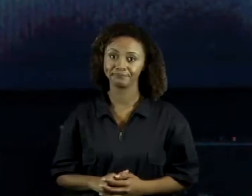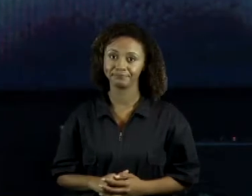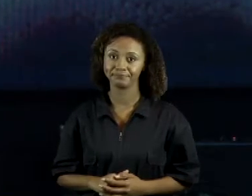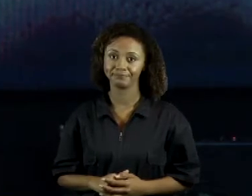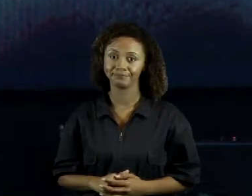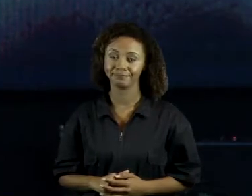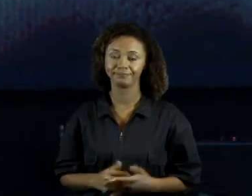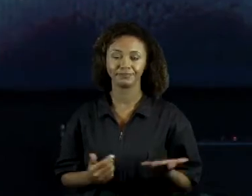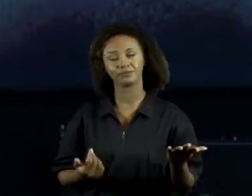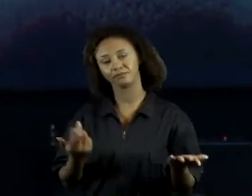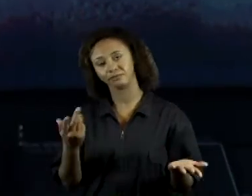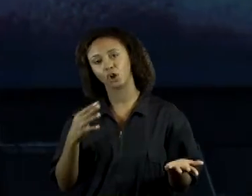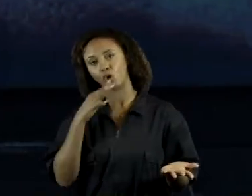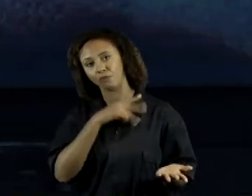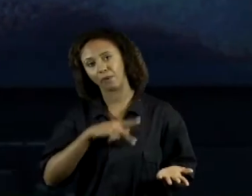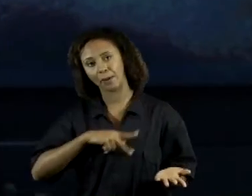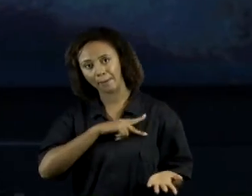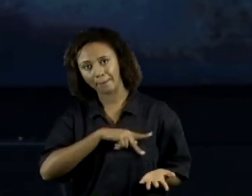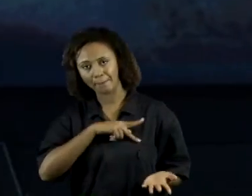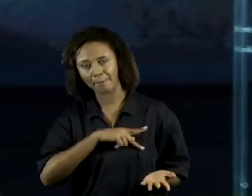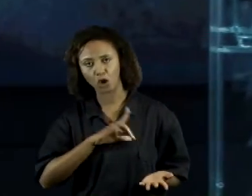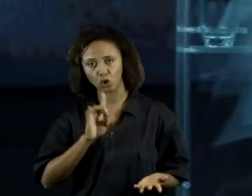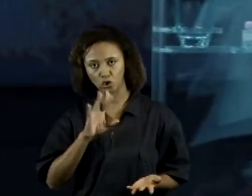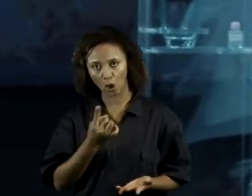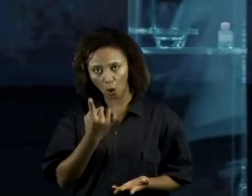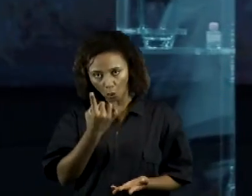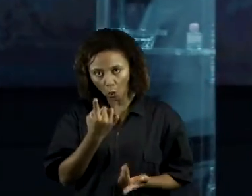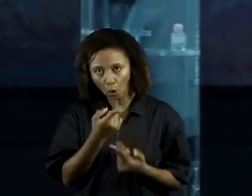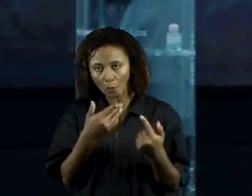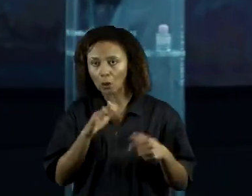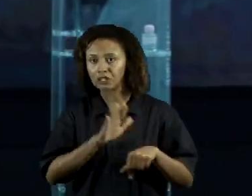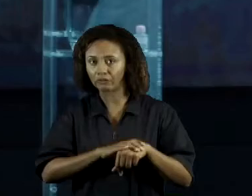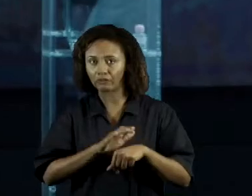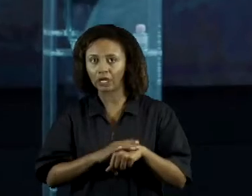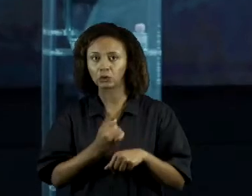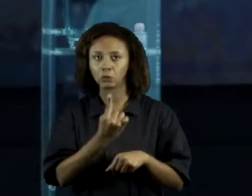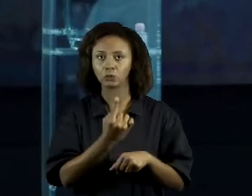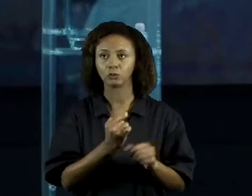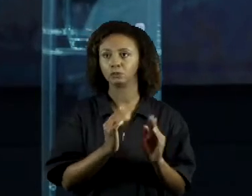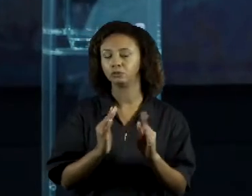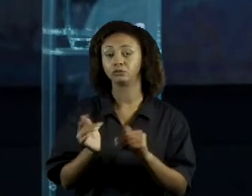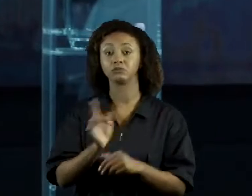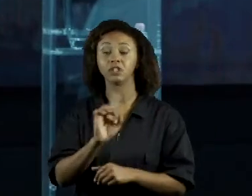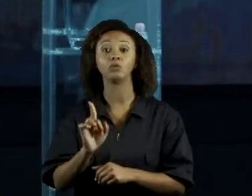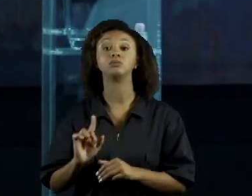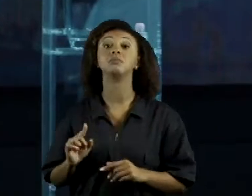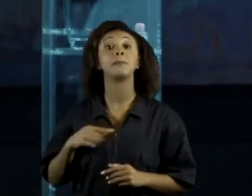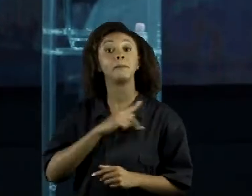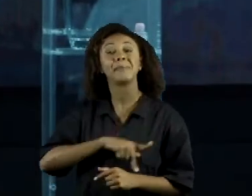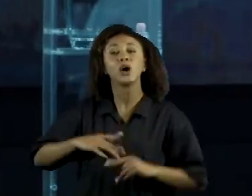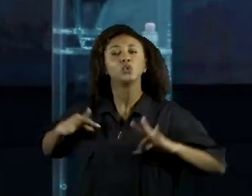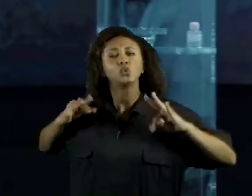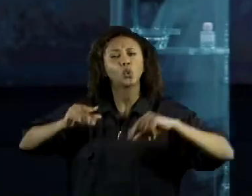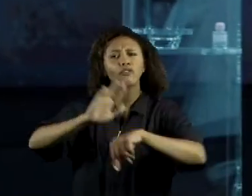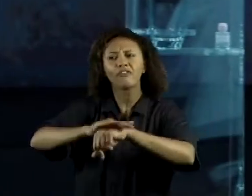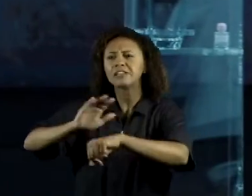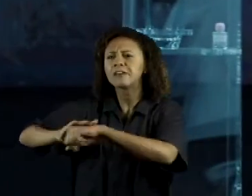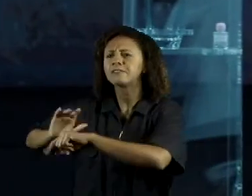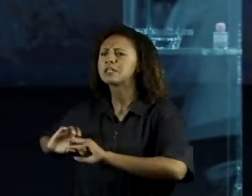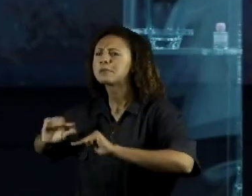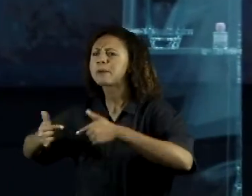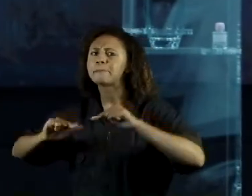É óbvio que Paulo não fazia só uma coisa. É que todas as suas ações, todos os seus